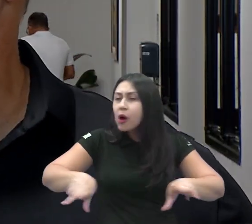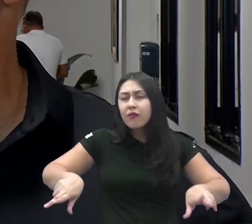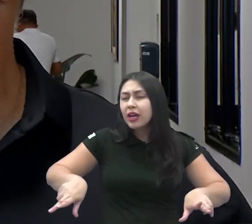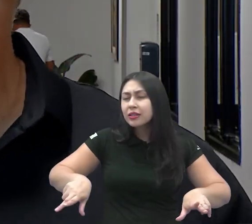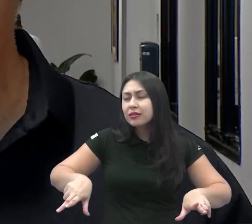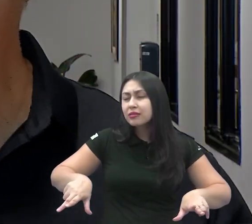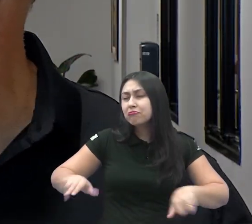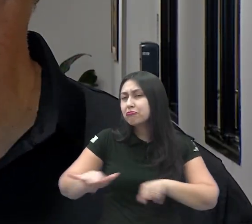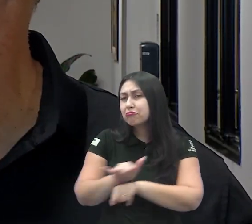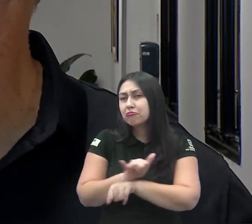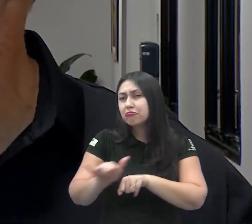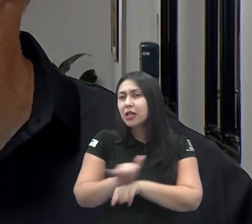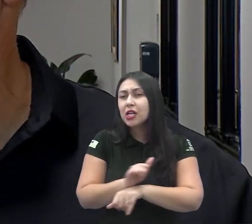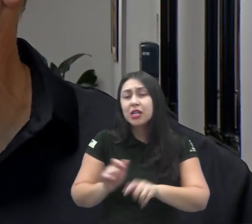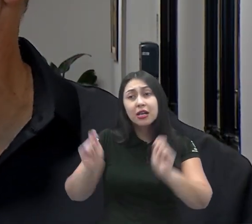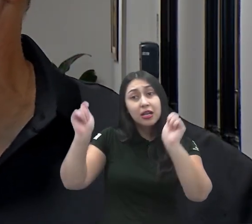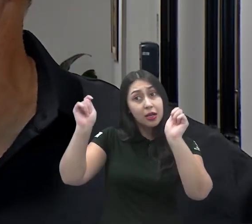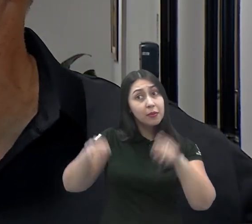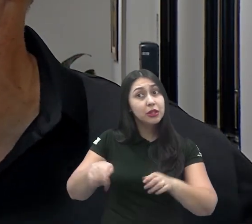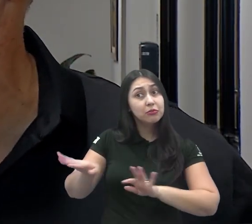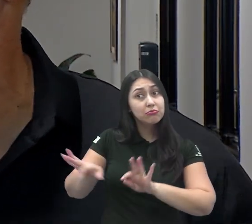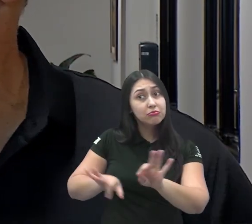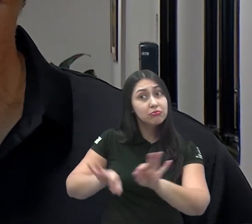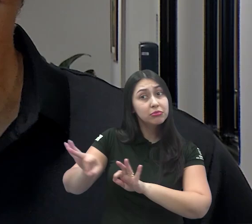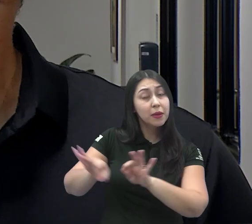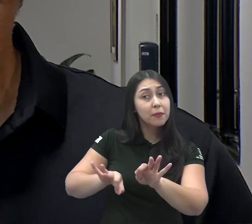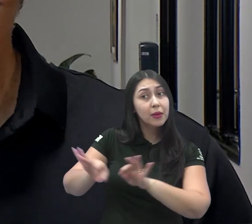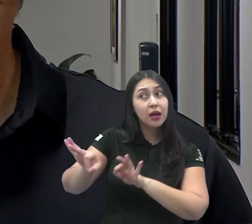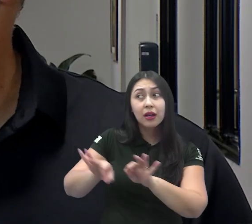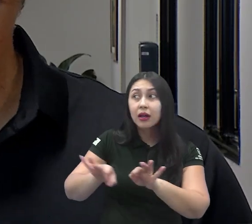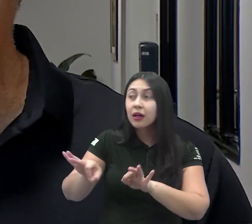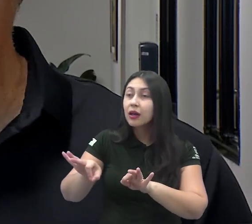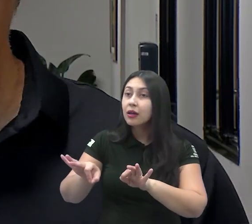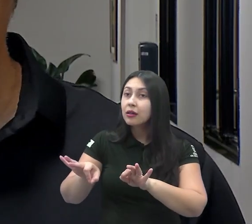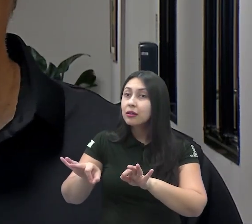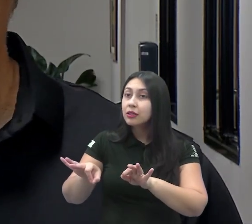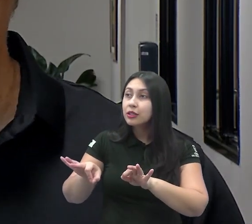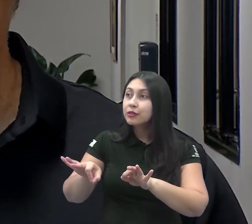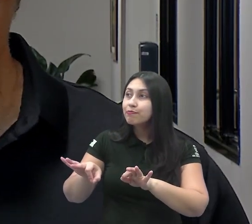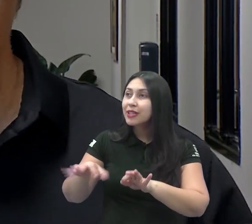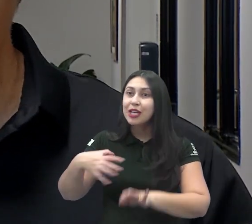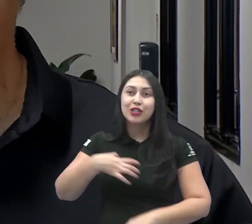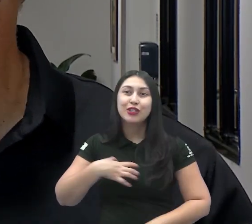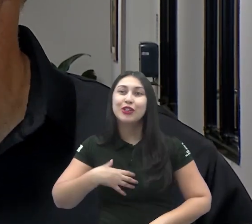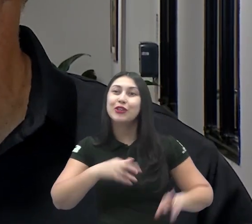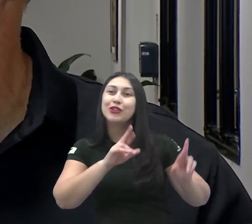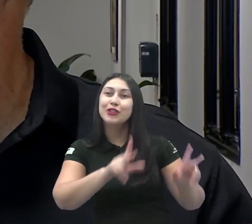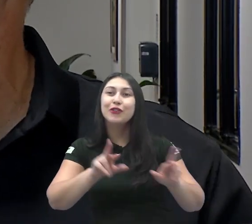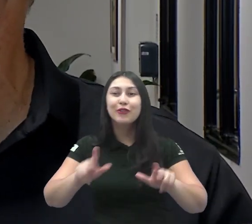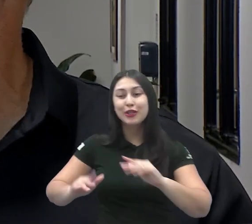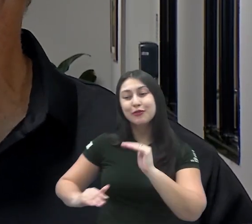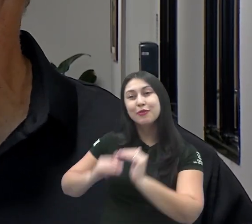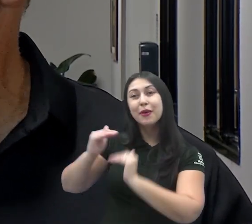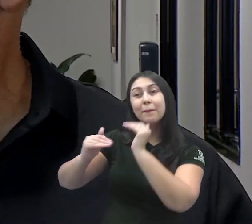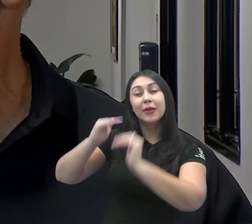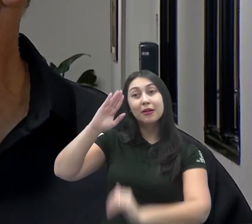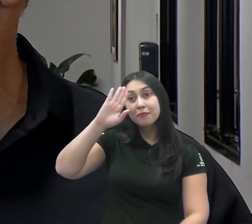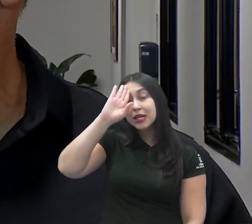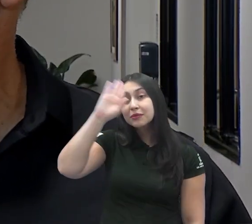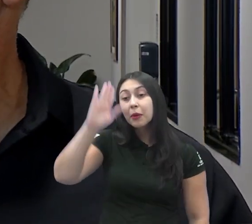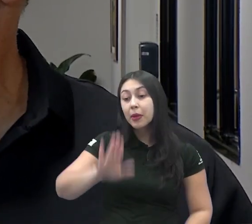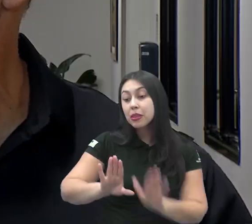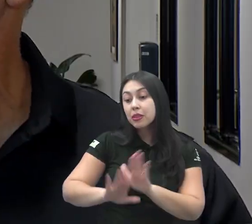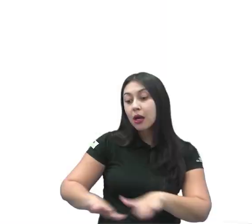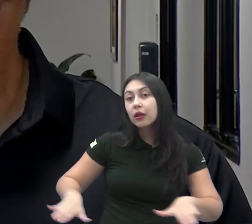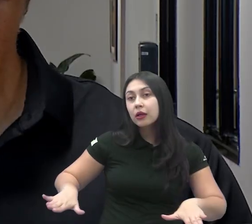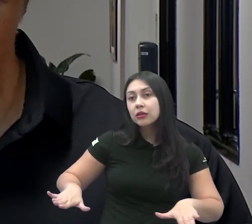são vários entretenimentos que você consegue construir vários formatos de desenvolvimento, principalmente